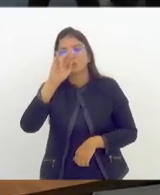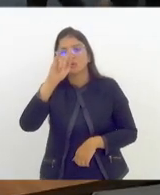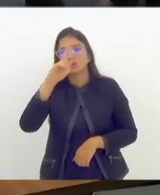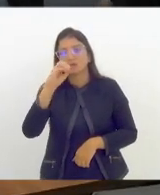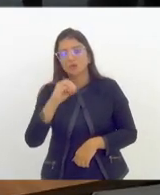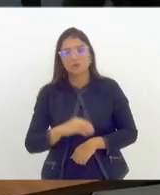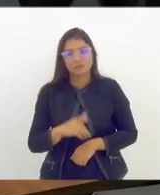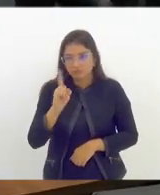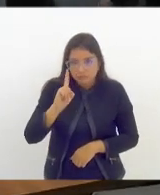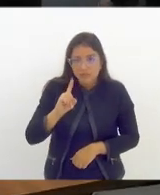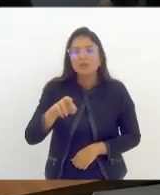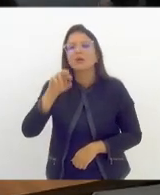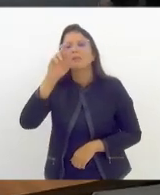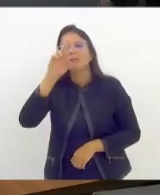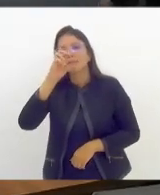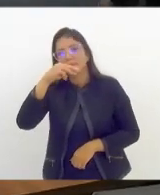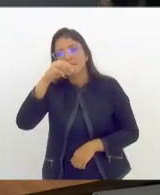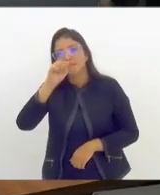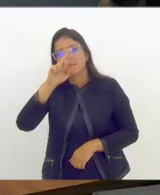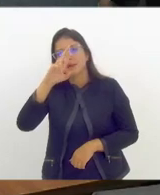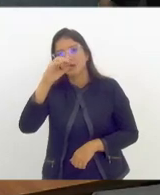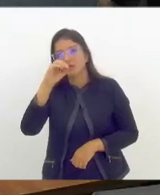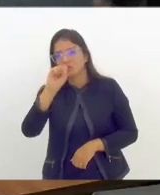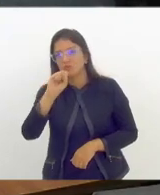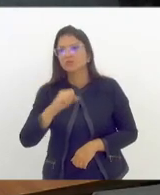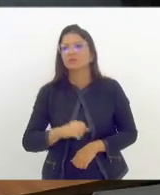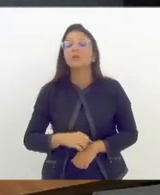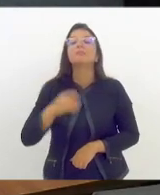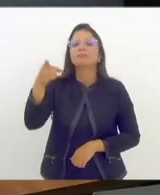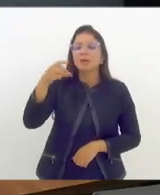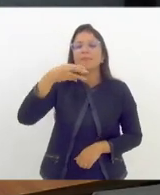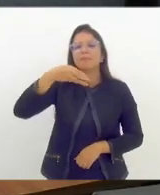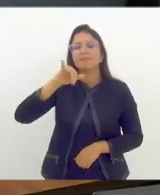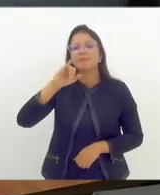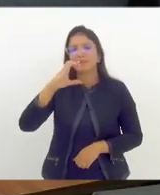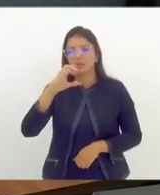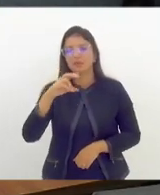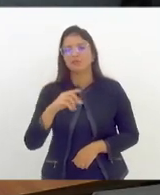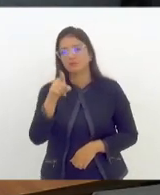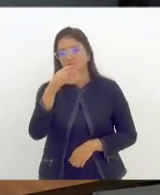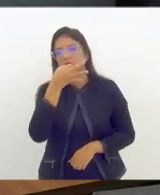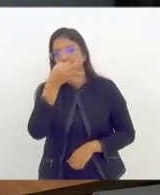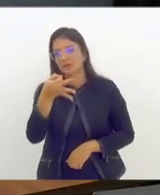Miller. Deputado Chico Machado. Deputado Mink, por gentileza, para emitir parecer.